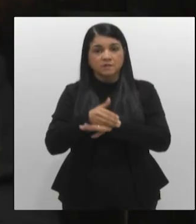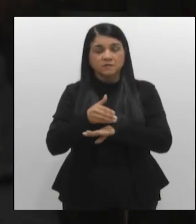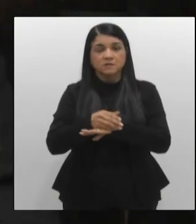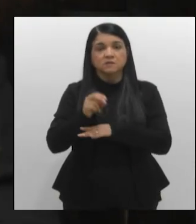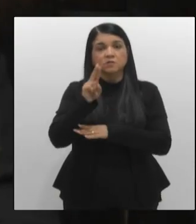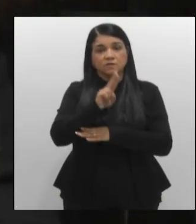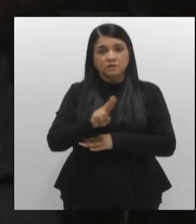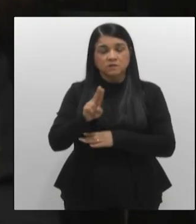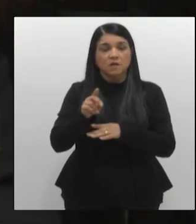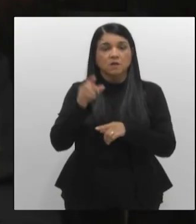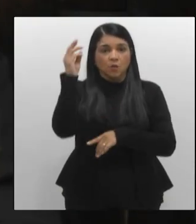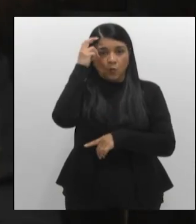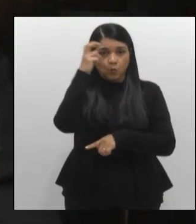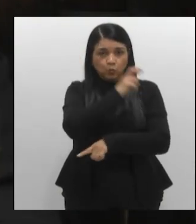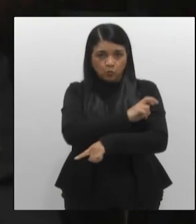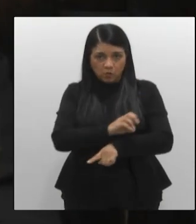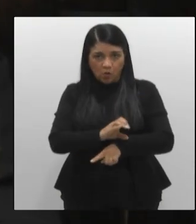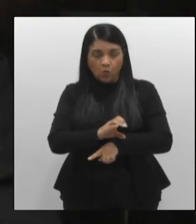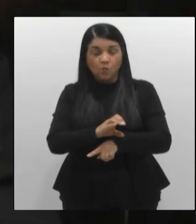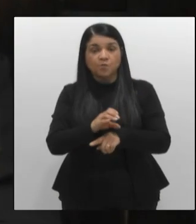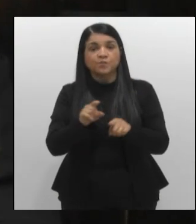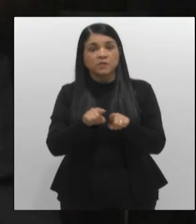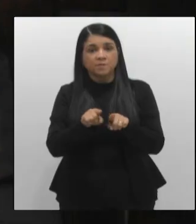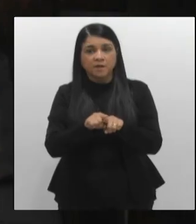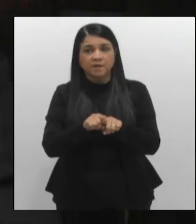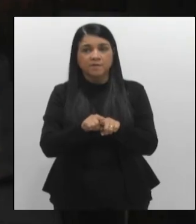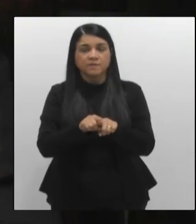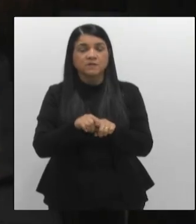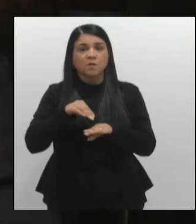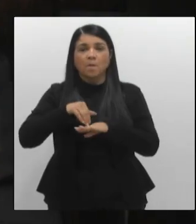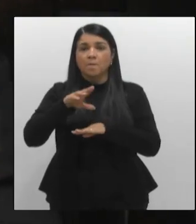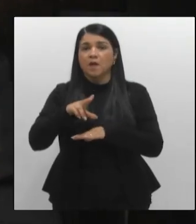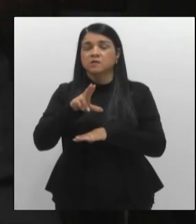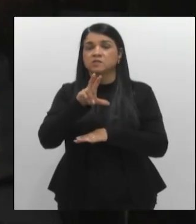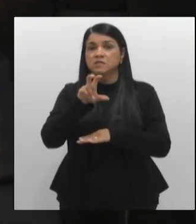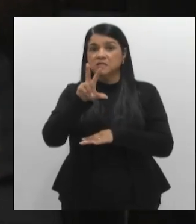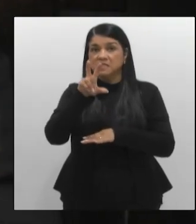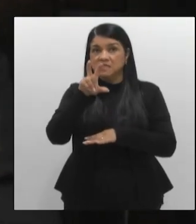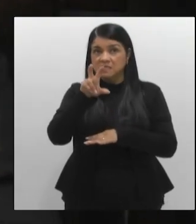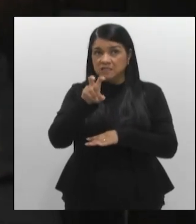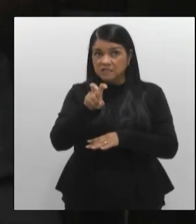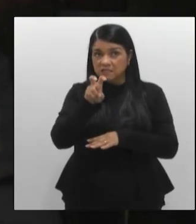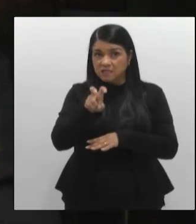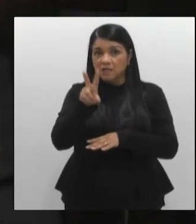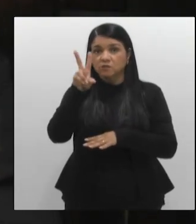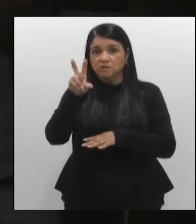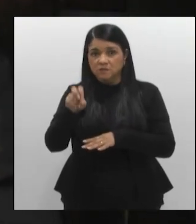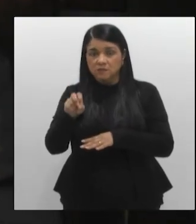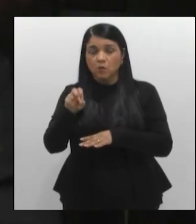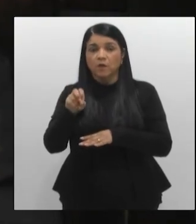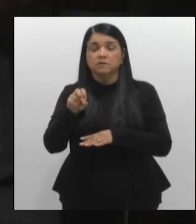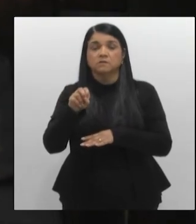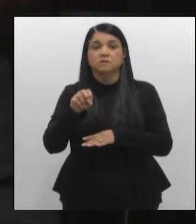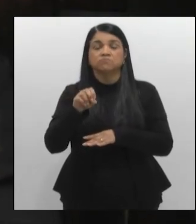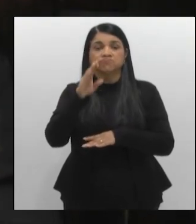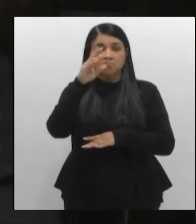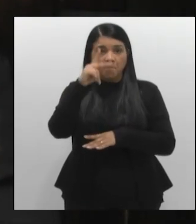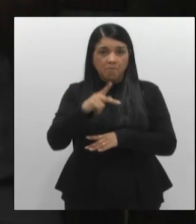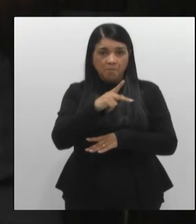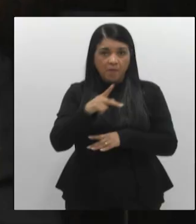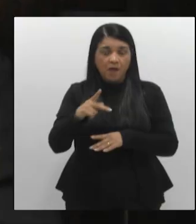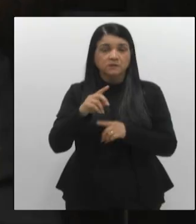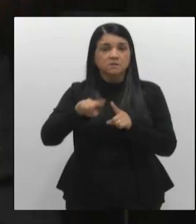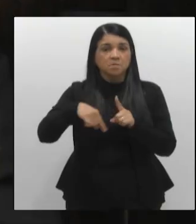cultural. São mais de 550 sacerdotes, 230 religiosos,